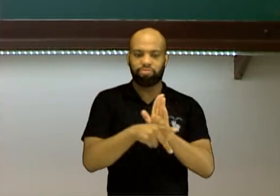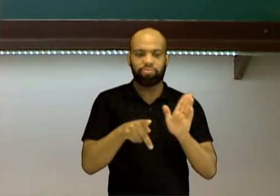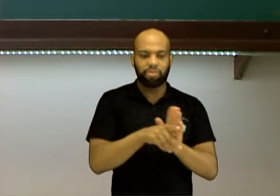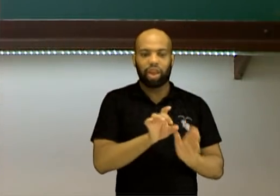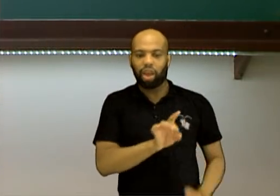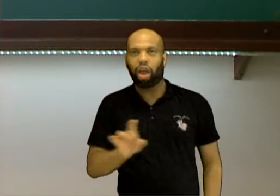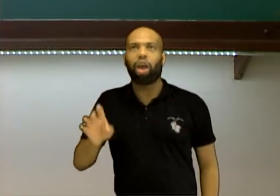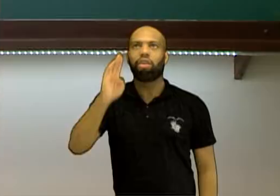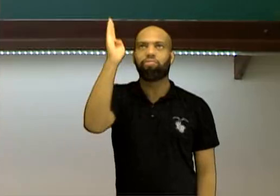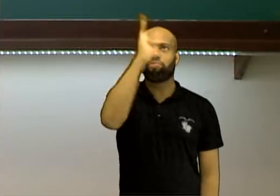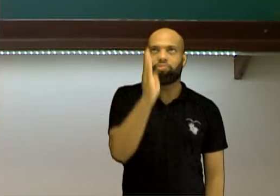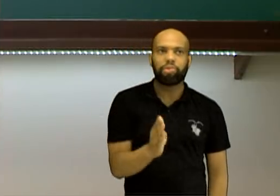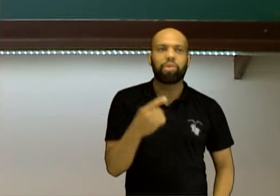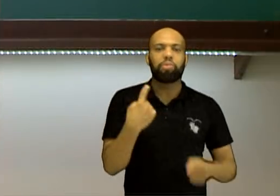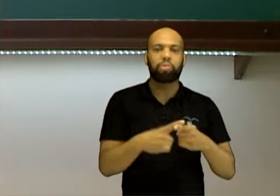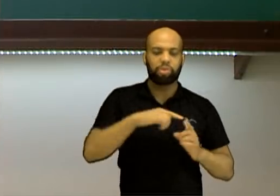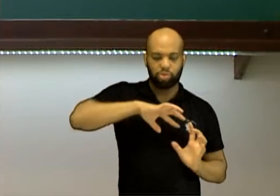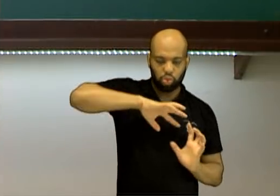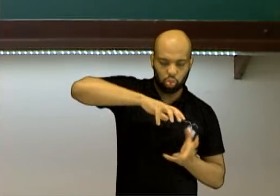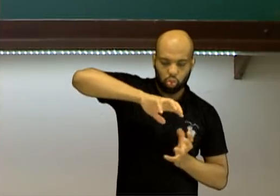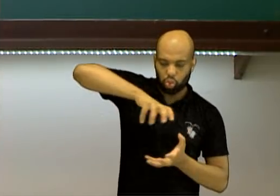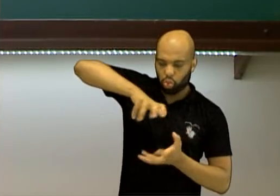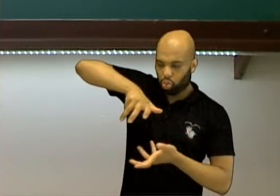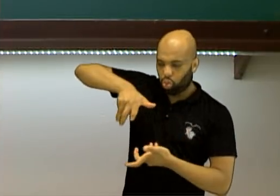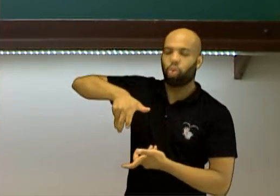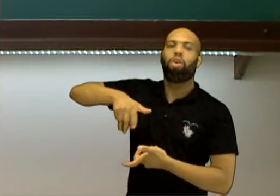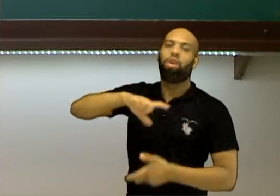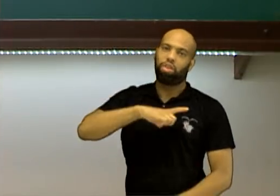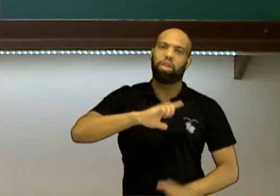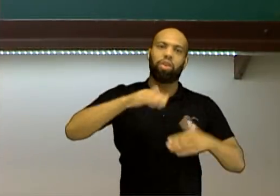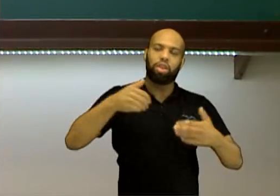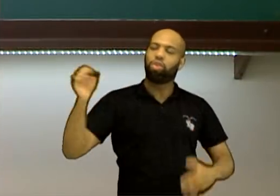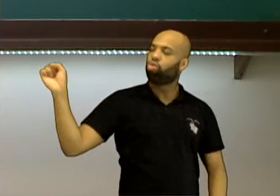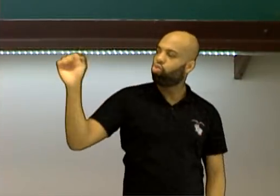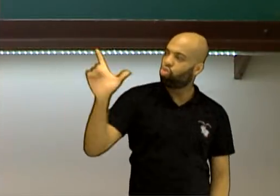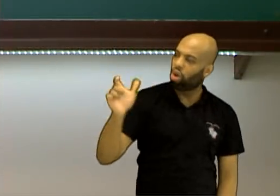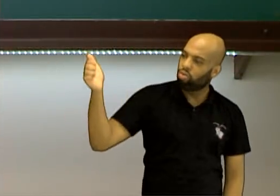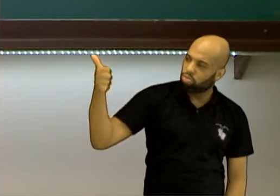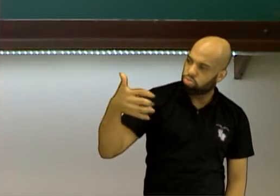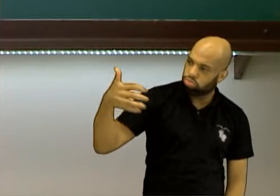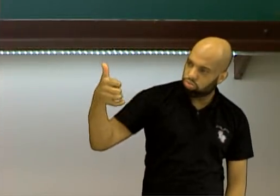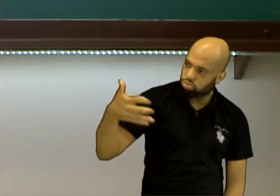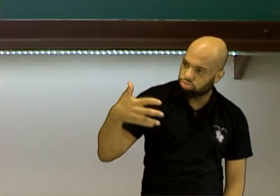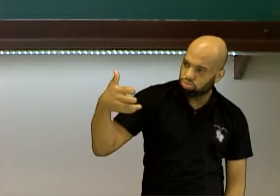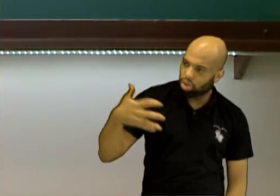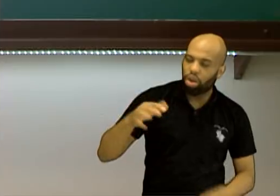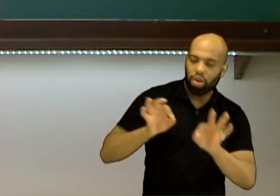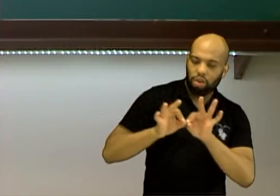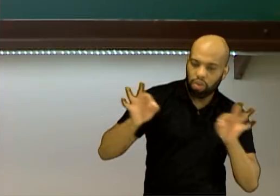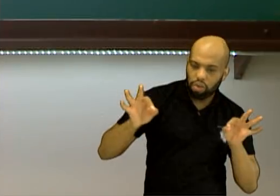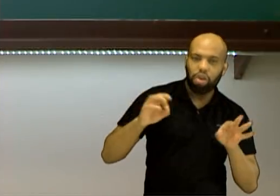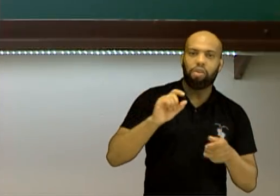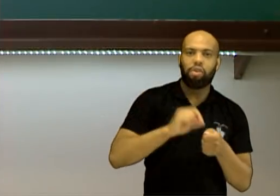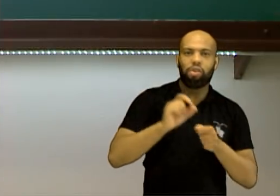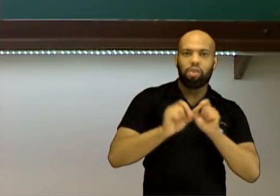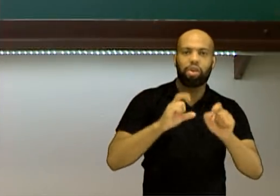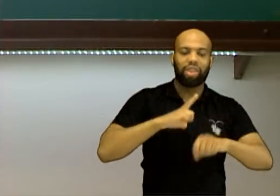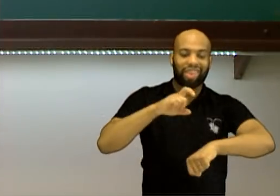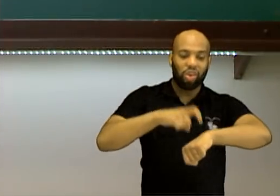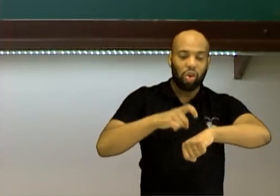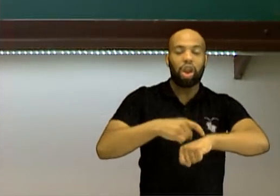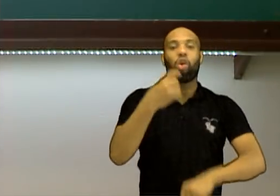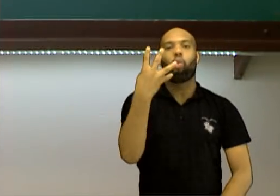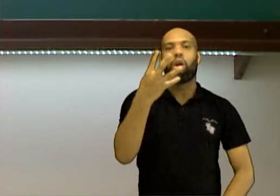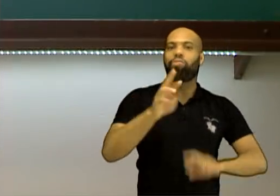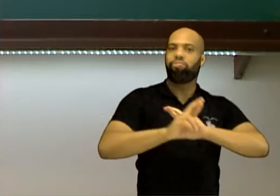Brasil, visto que a Terra gira, né, de oeste para leste. Então, a insolação, essa distância, faz com que nós tenhamos 4 fusos horários